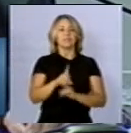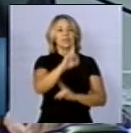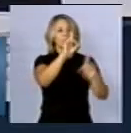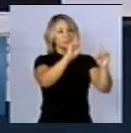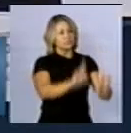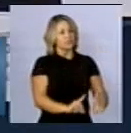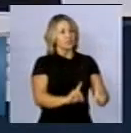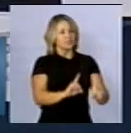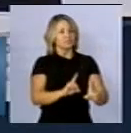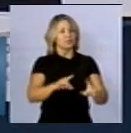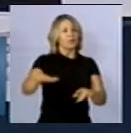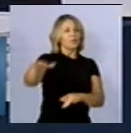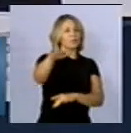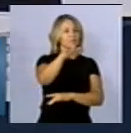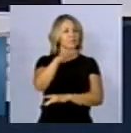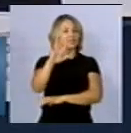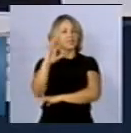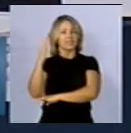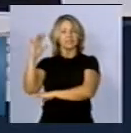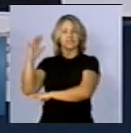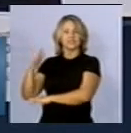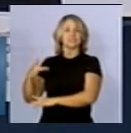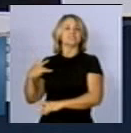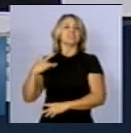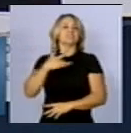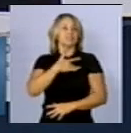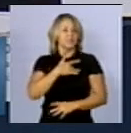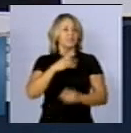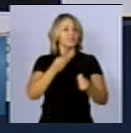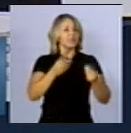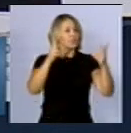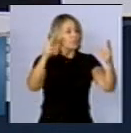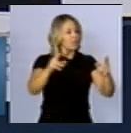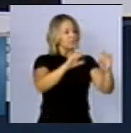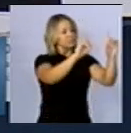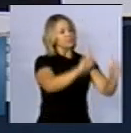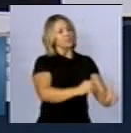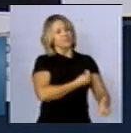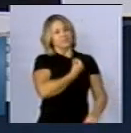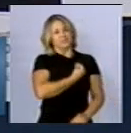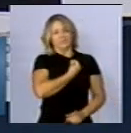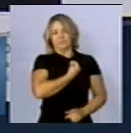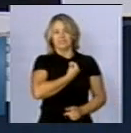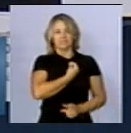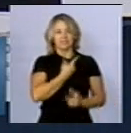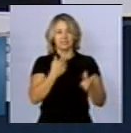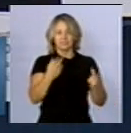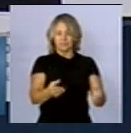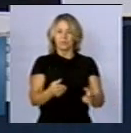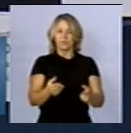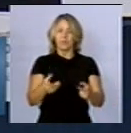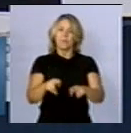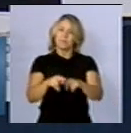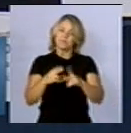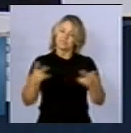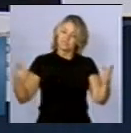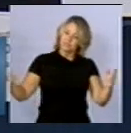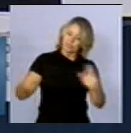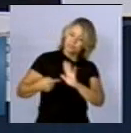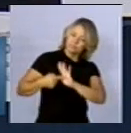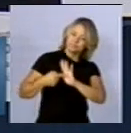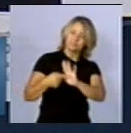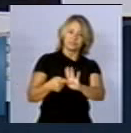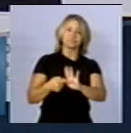meio ambiente saudável é um direito que ele corre do próprio direito à Vida e e aqui nesse caso como foi bem